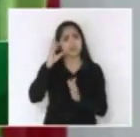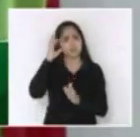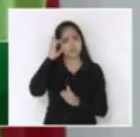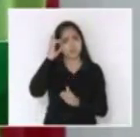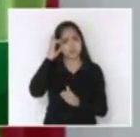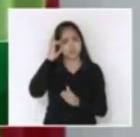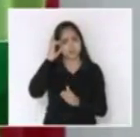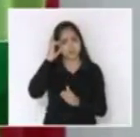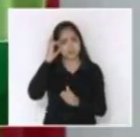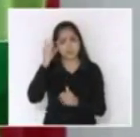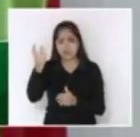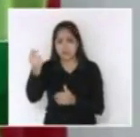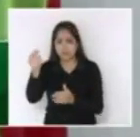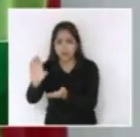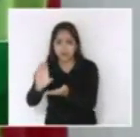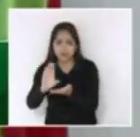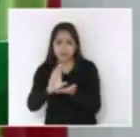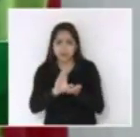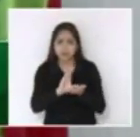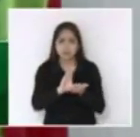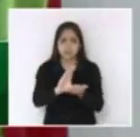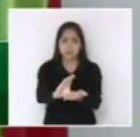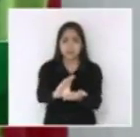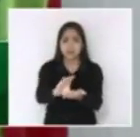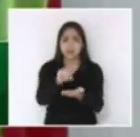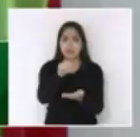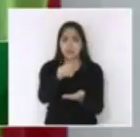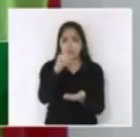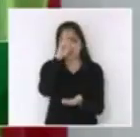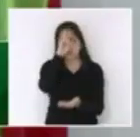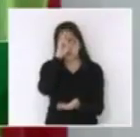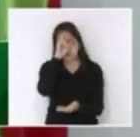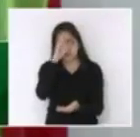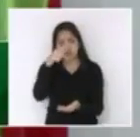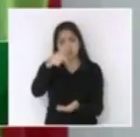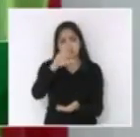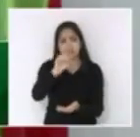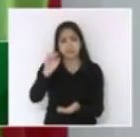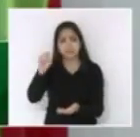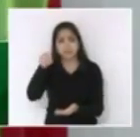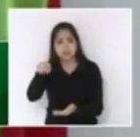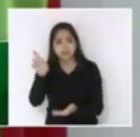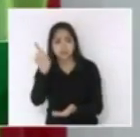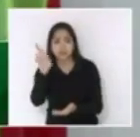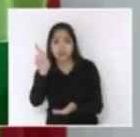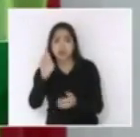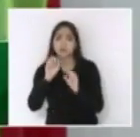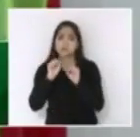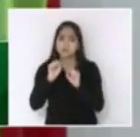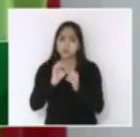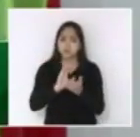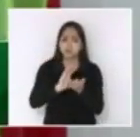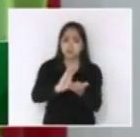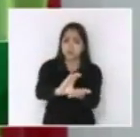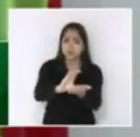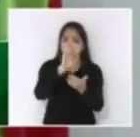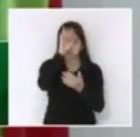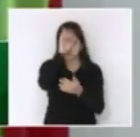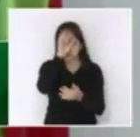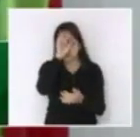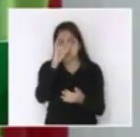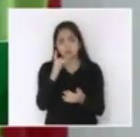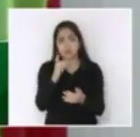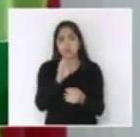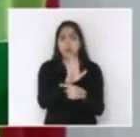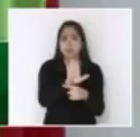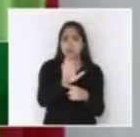esse recurso, vamos investir no Hospital Santo Antônio. Com 700 mil reais, nós vamos investir no custeio do Hospital